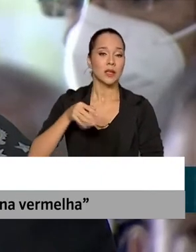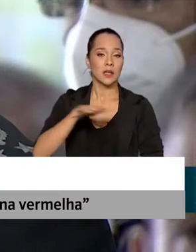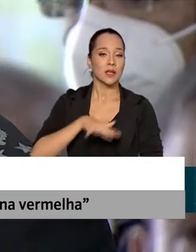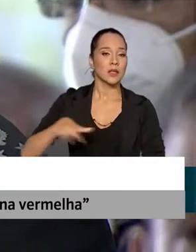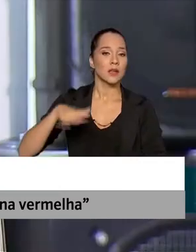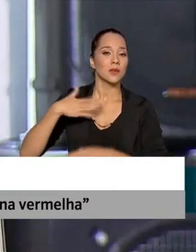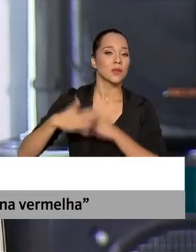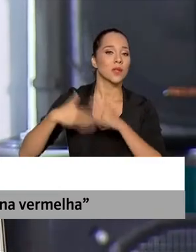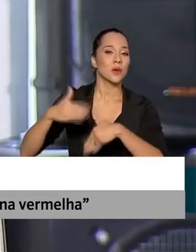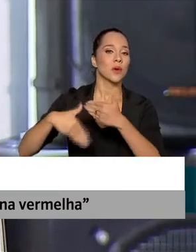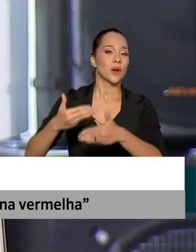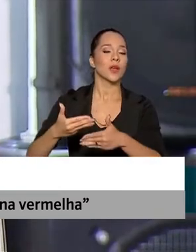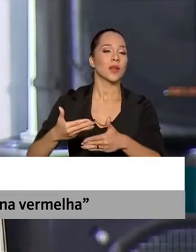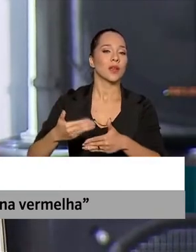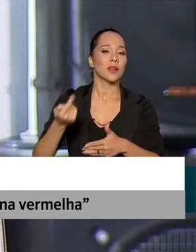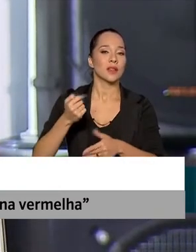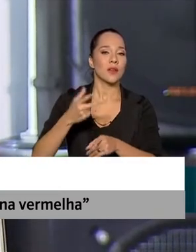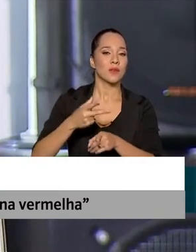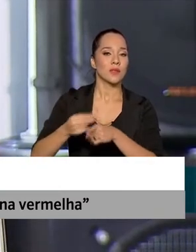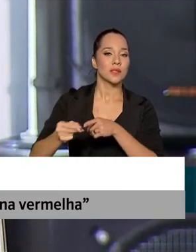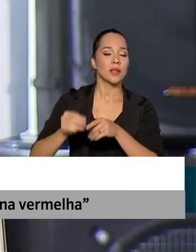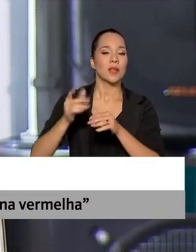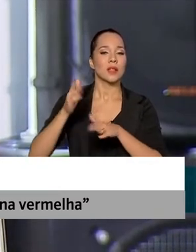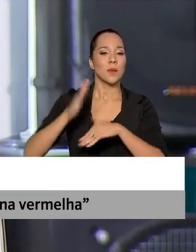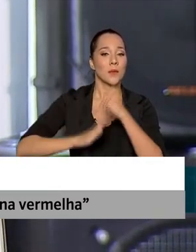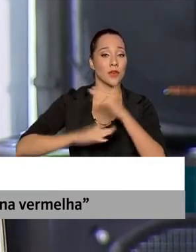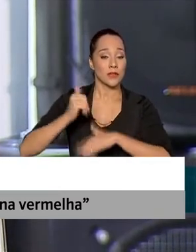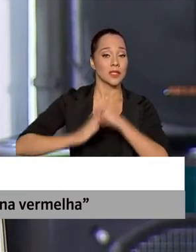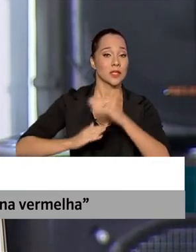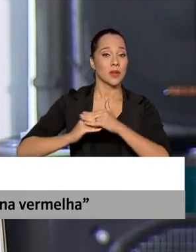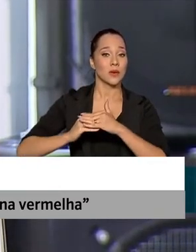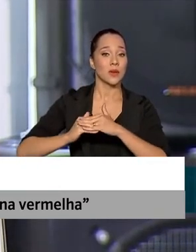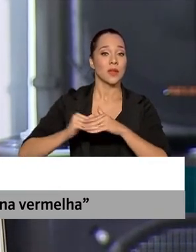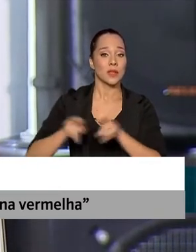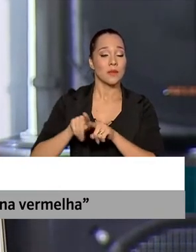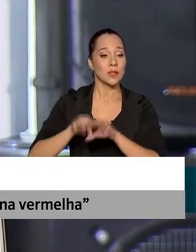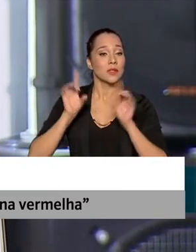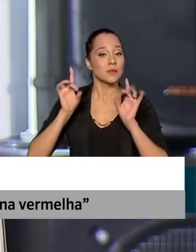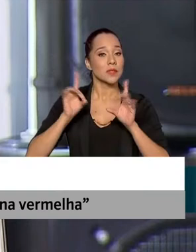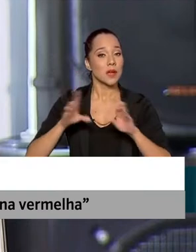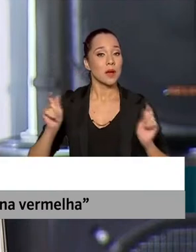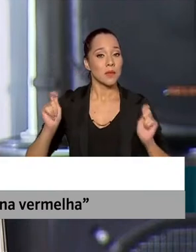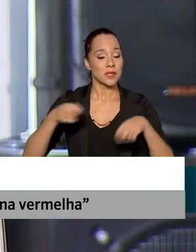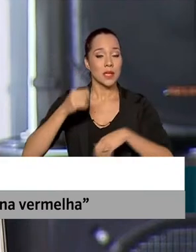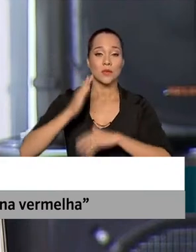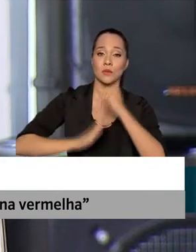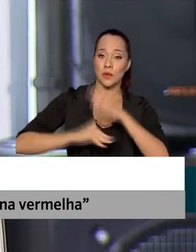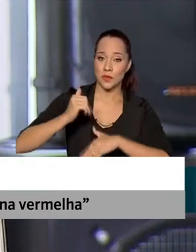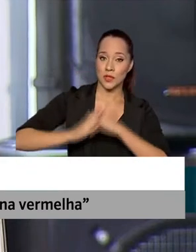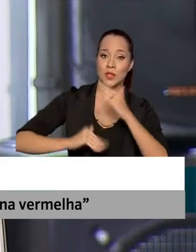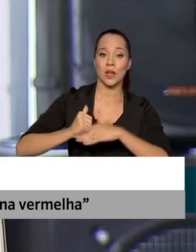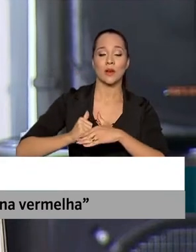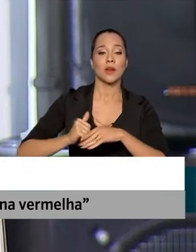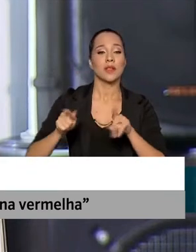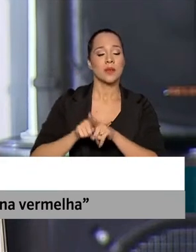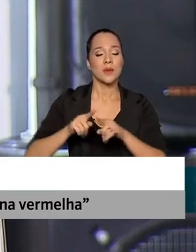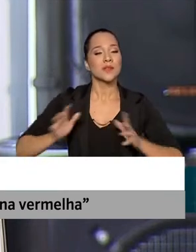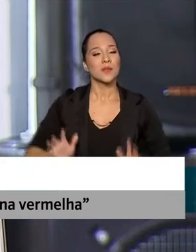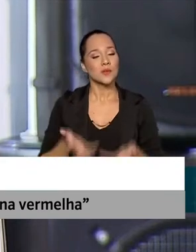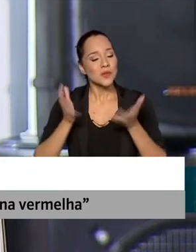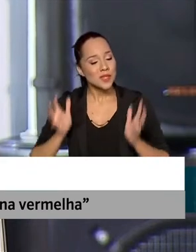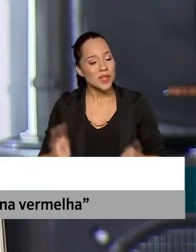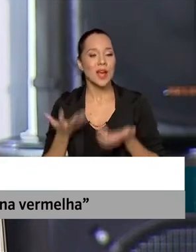no decorrer da exitosa e destacada carreira, a sua excepcional capacidade profissional e o seu